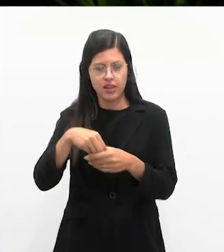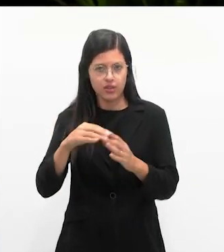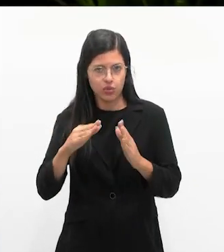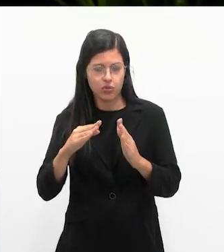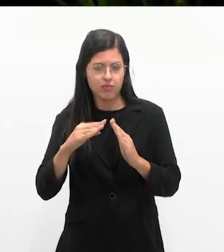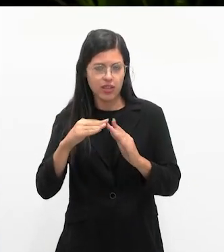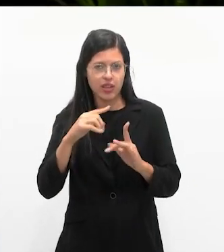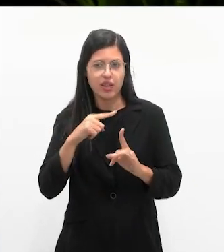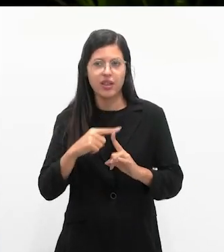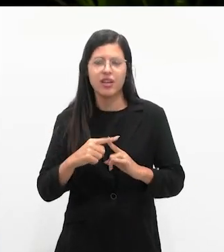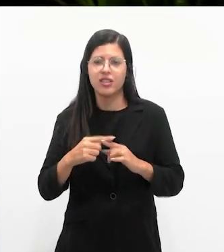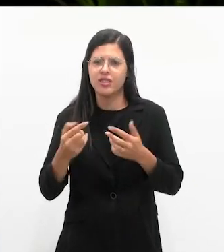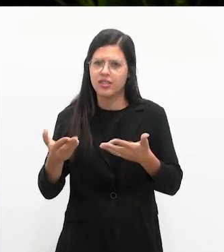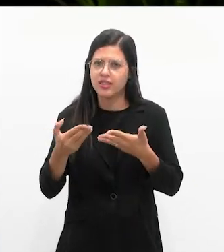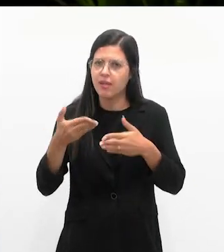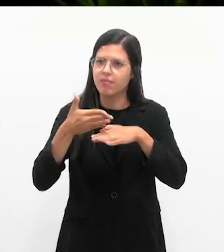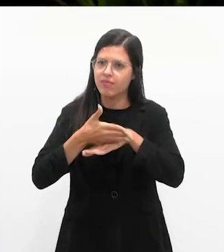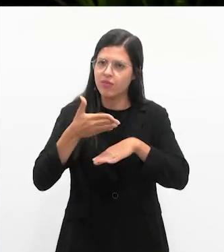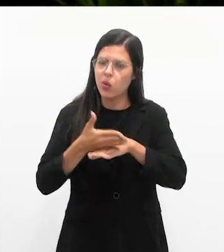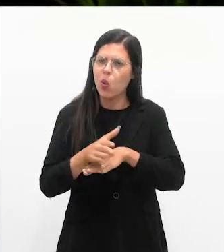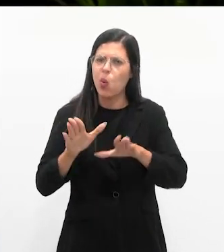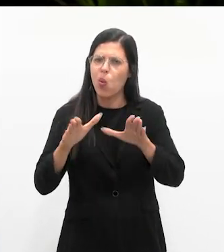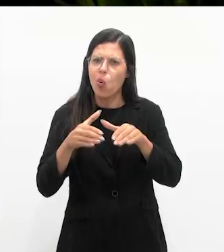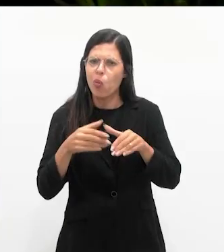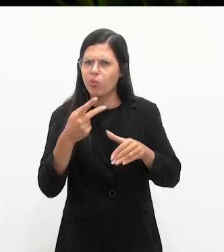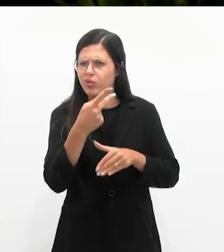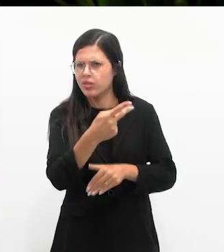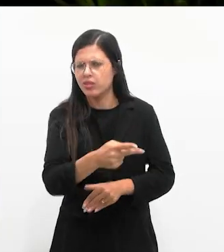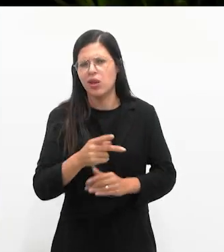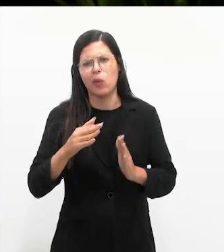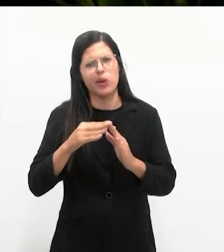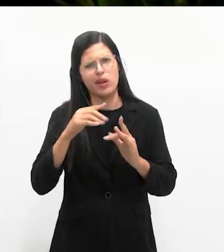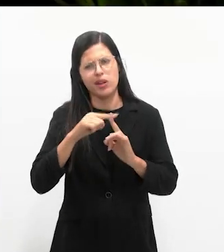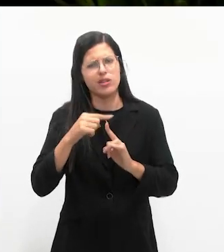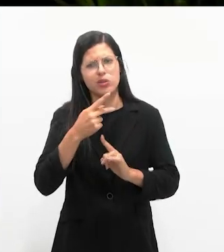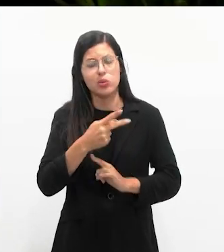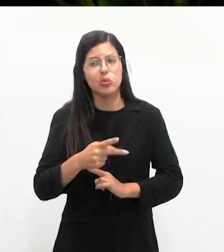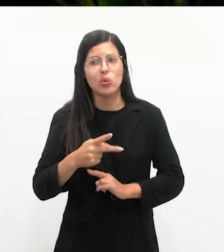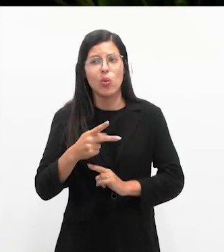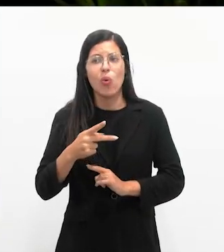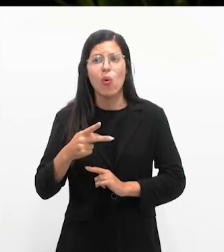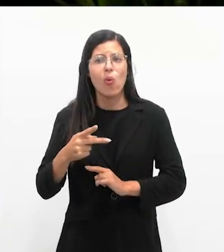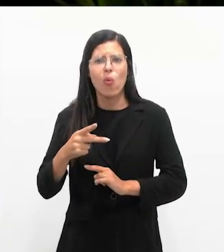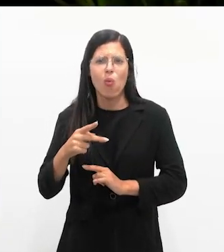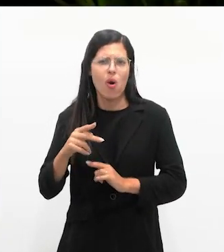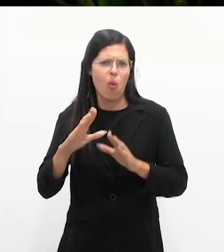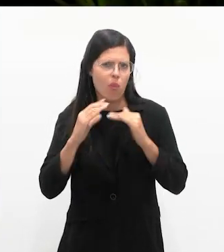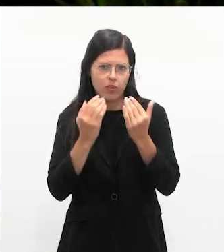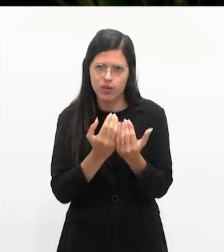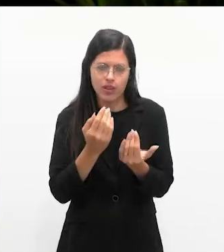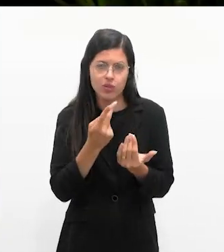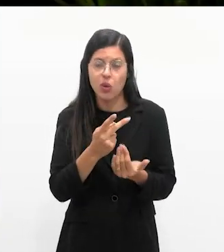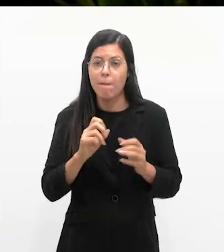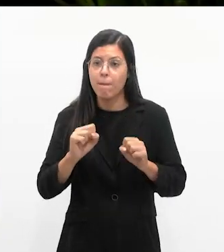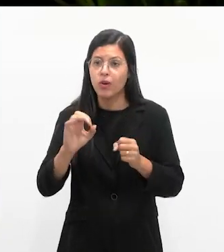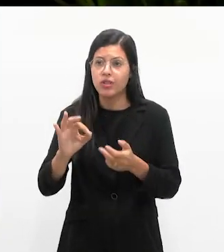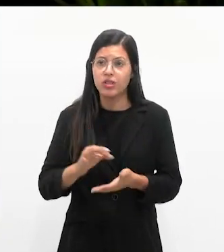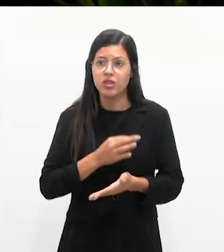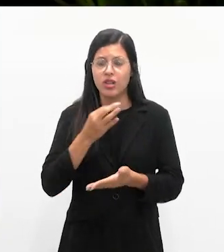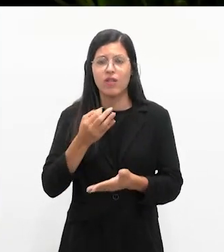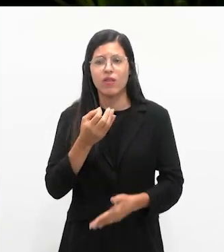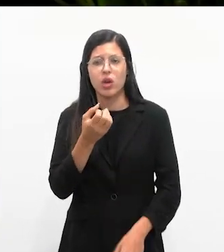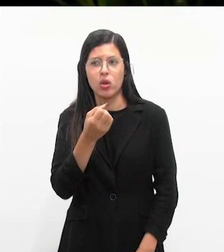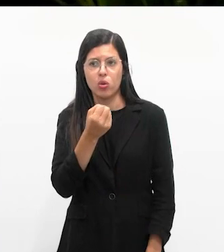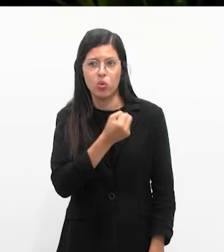Catedral. Se você quiser participar com o seu grupo, com a sua paróquia, com a sua comunidade, enfim, com aqueles que você desejar, você pode se inscrever